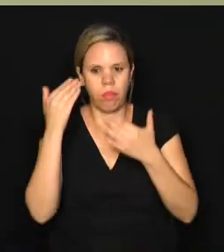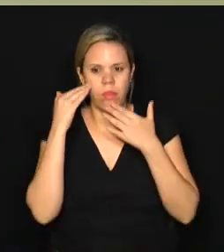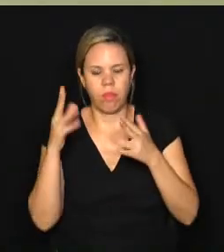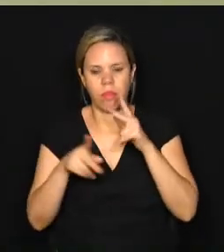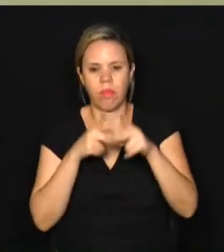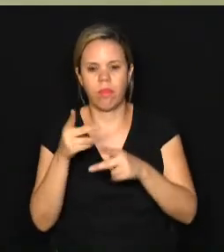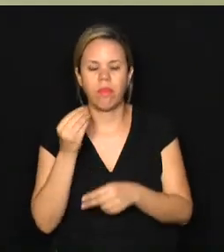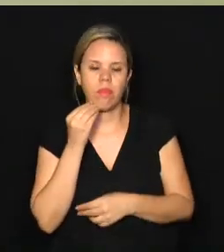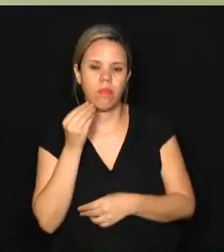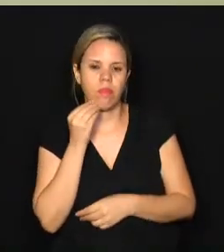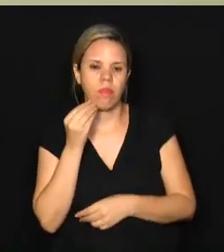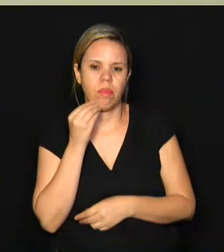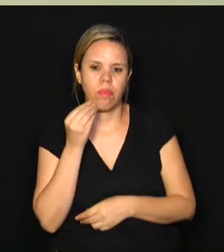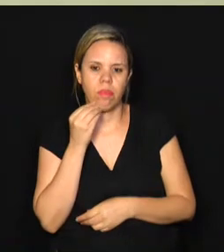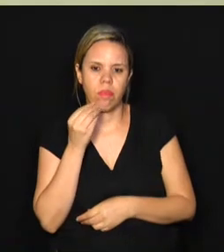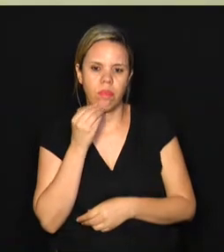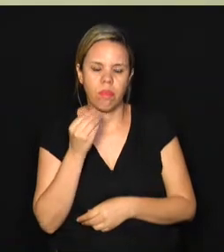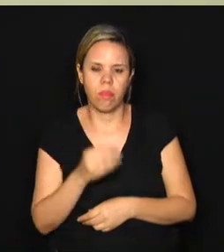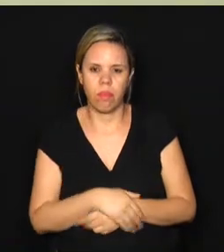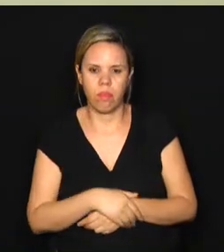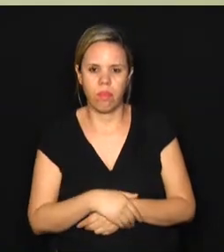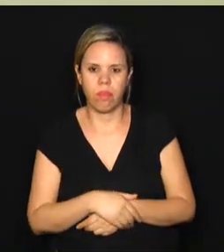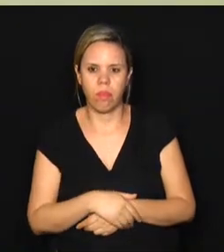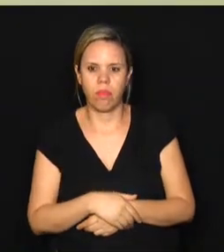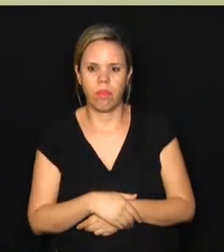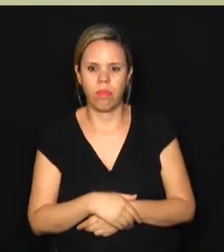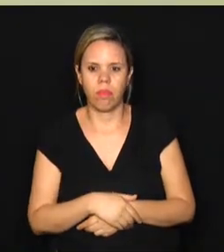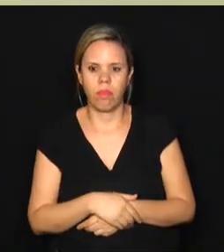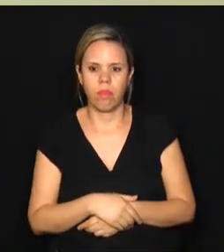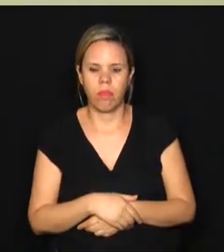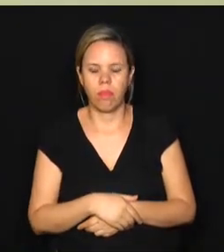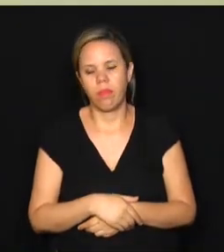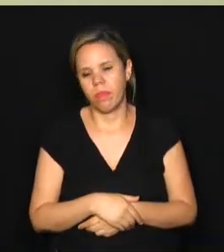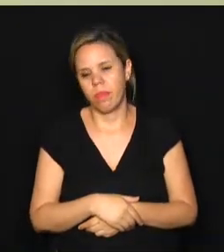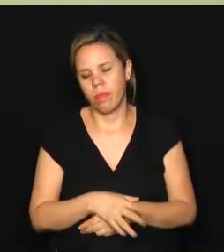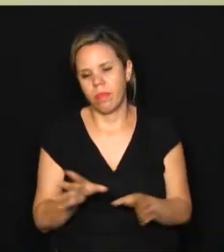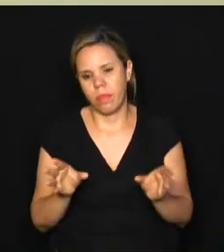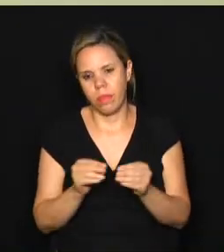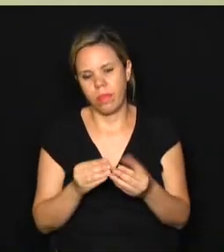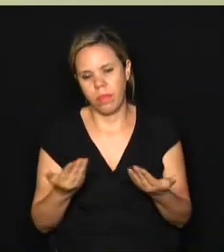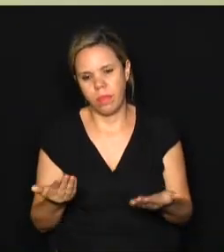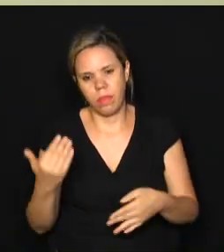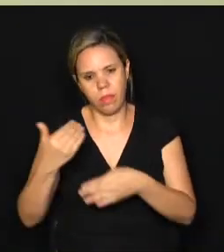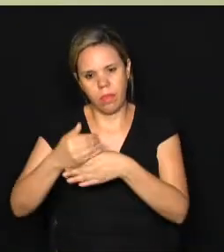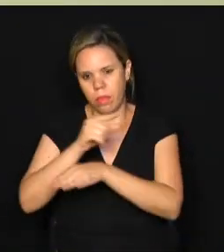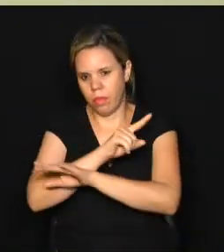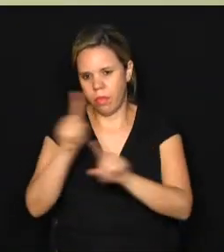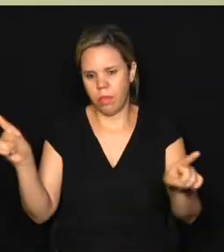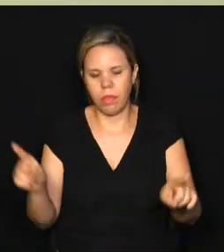por essa oportunidade de estar aqui falando sobre isso. E é isso. Barragem não.